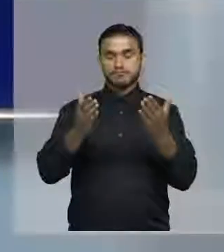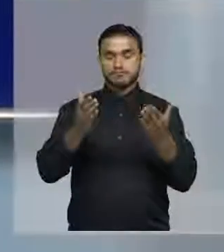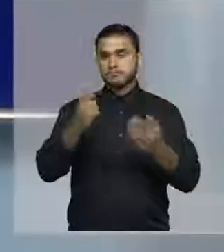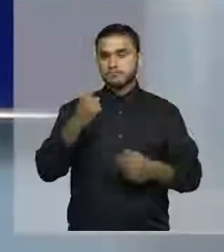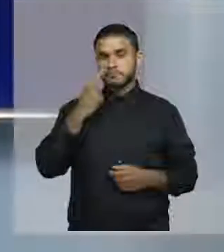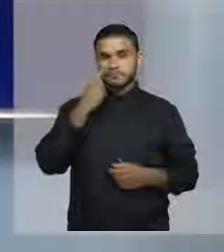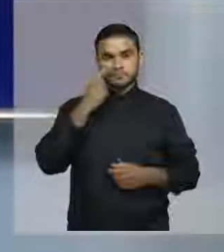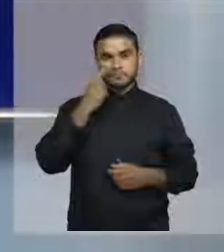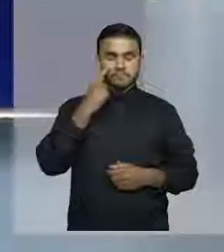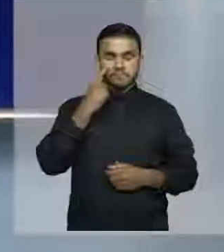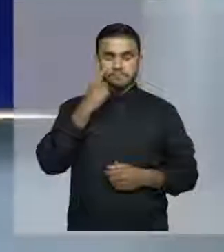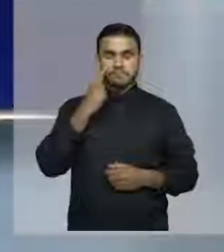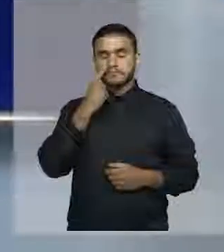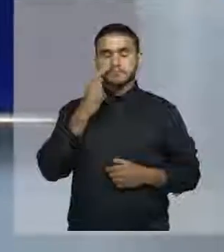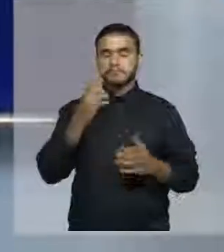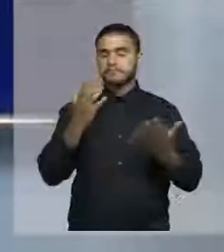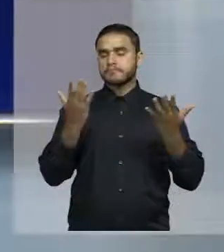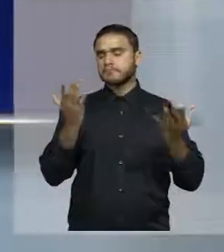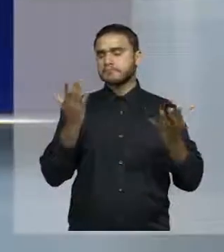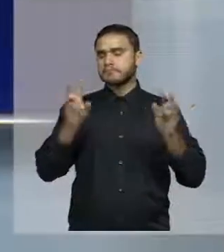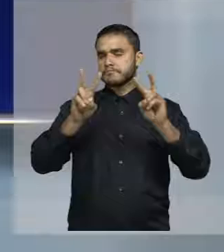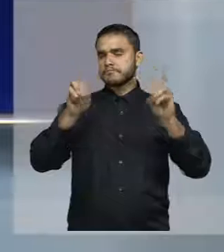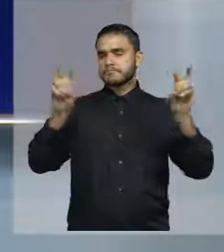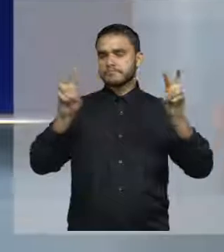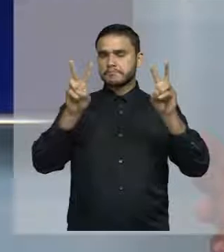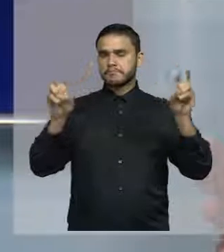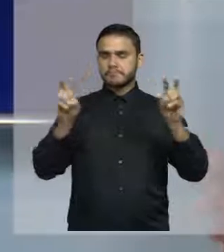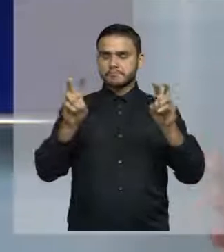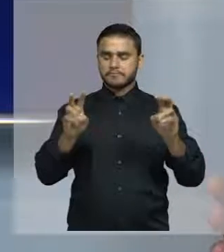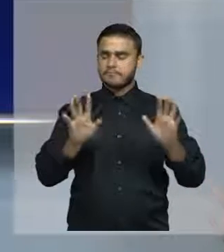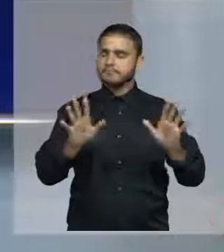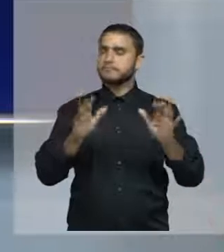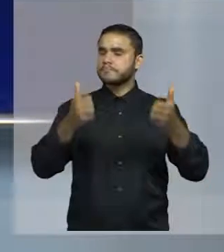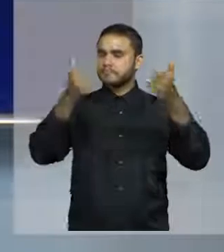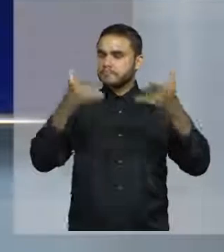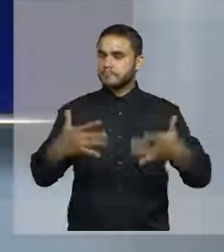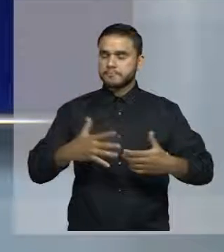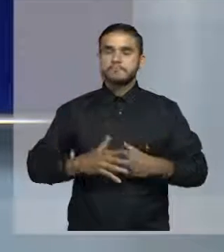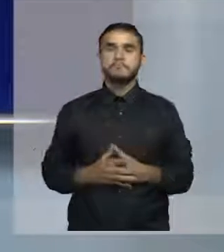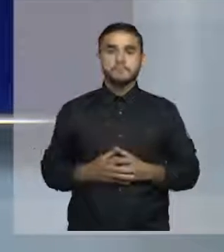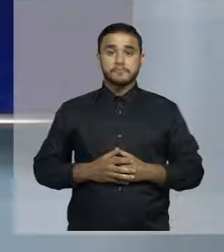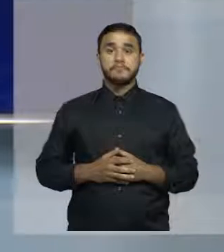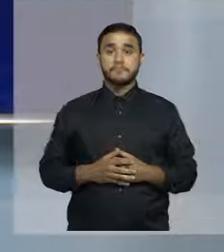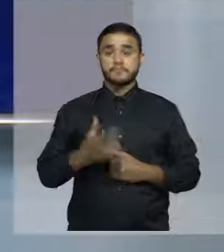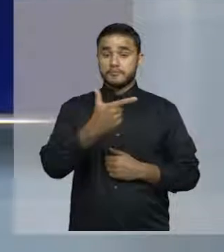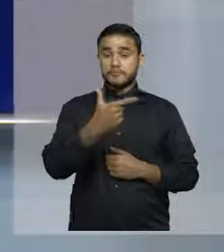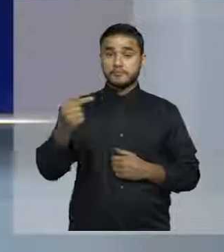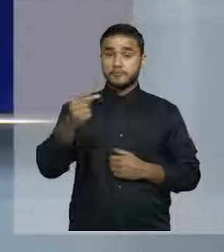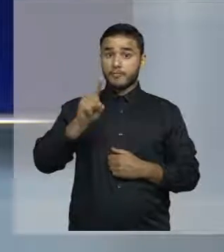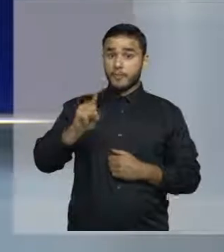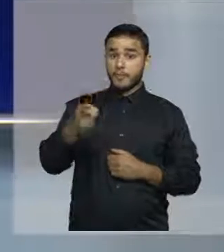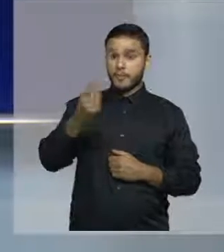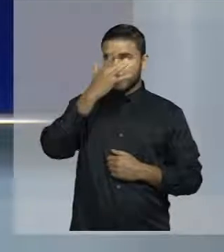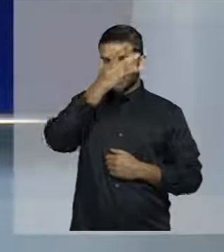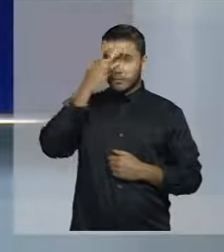Imaginemos um cenário explosivo com os seguintes elementos: 27 mil